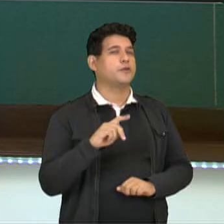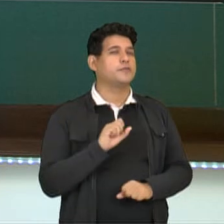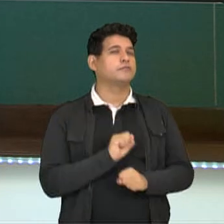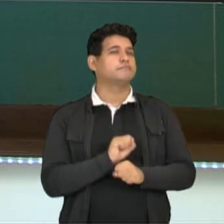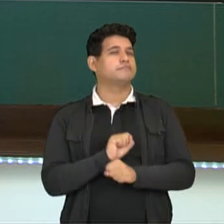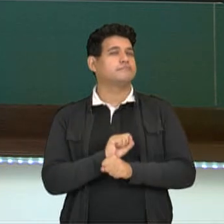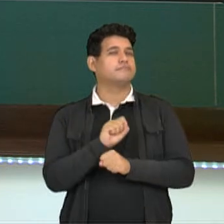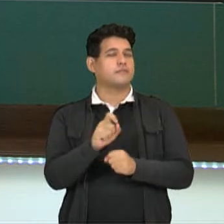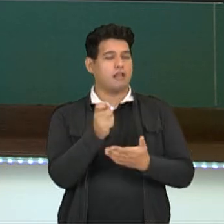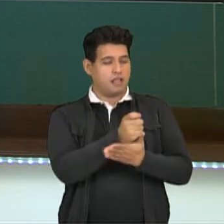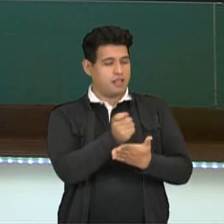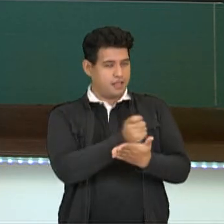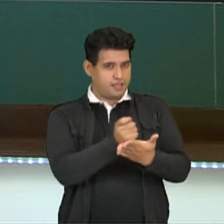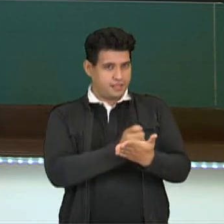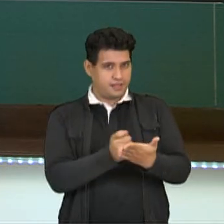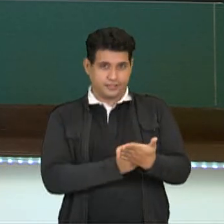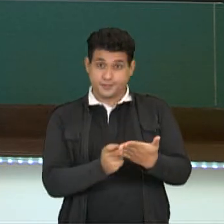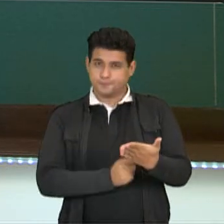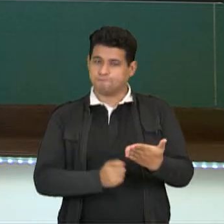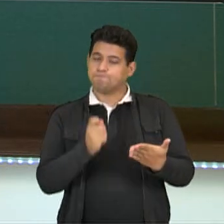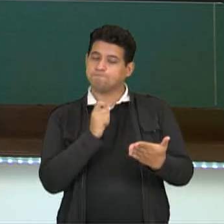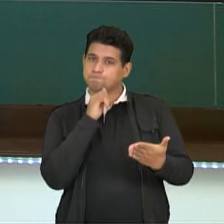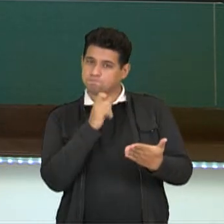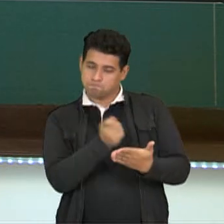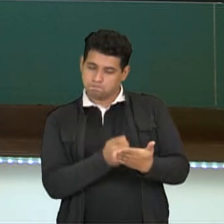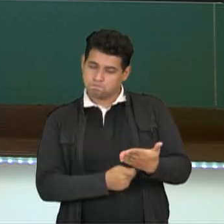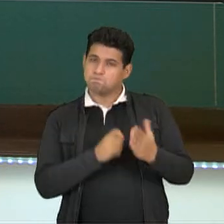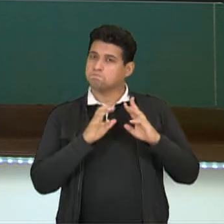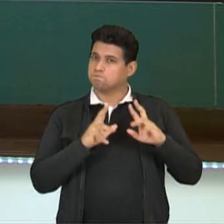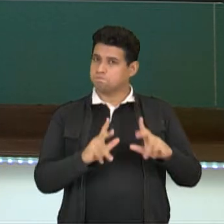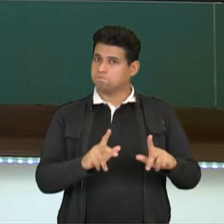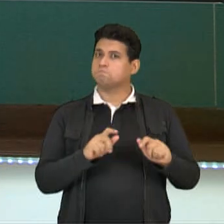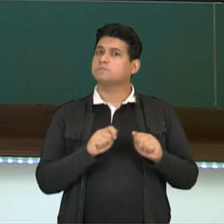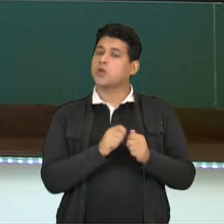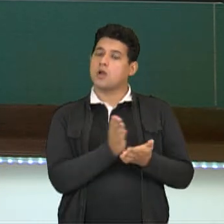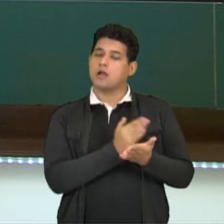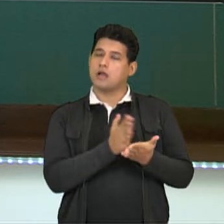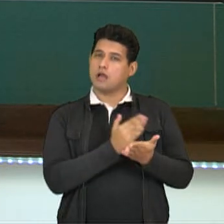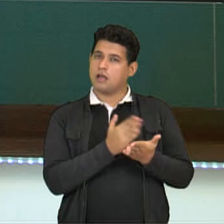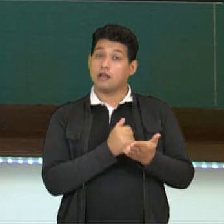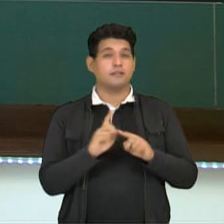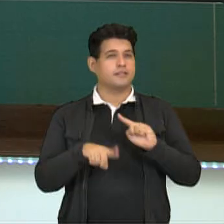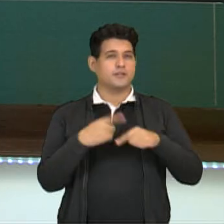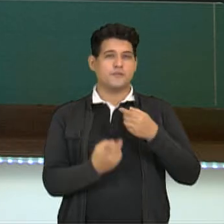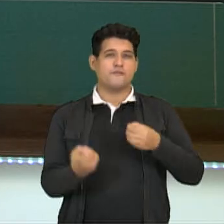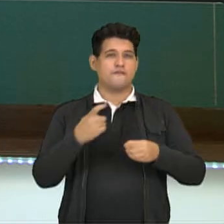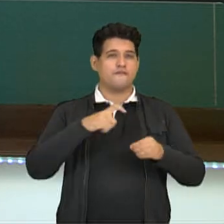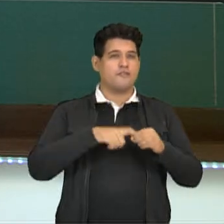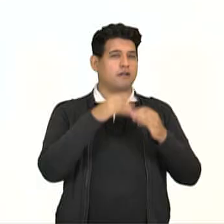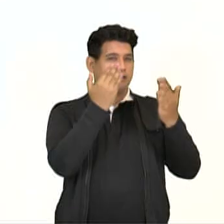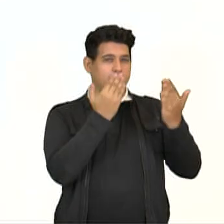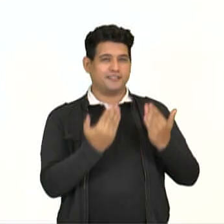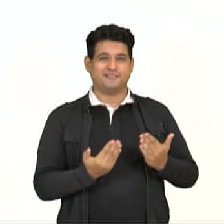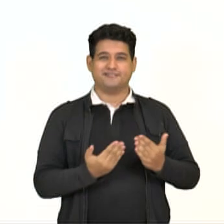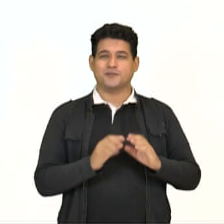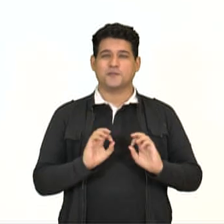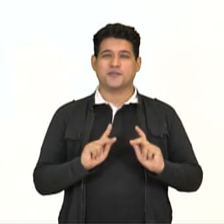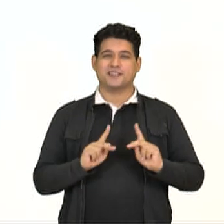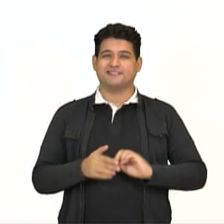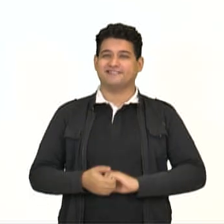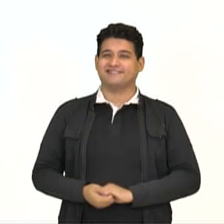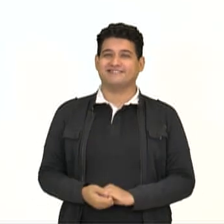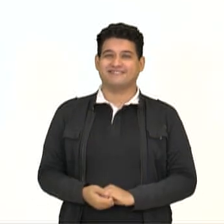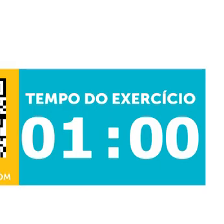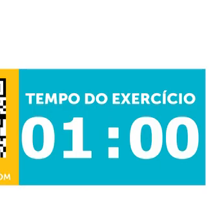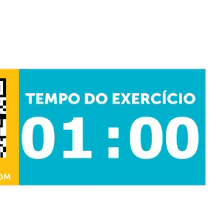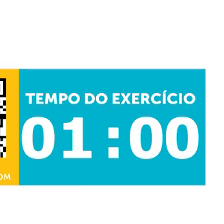tempinho, você vai registrar a informação de preferência em inglês aí no seu caderno e eu já volto para a gente conferir, ok?